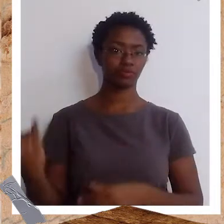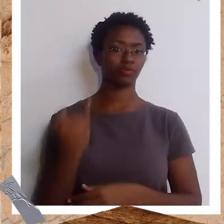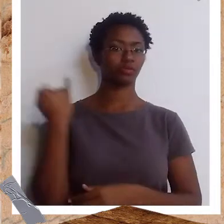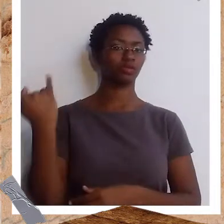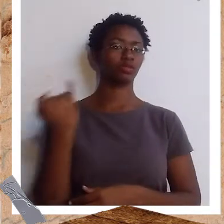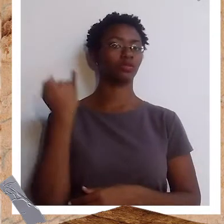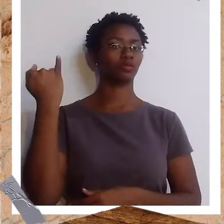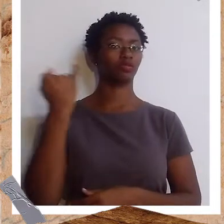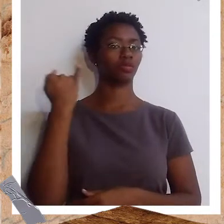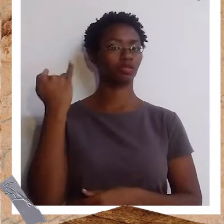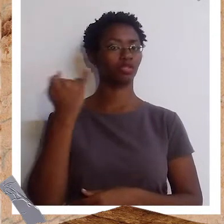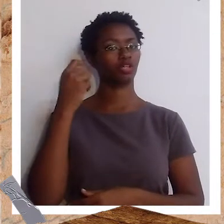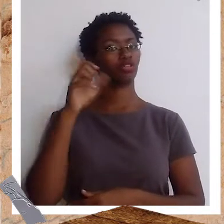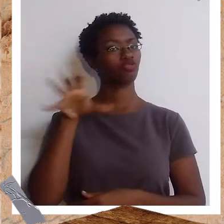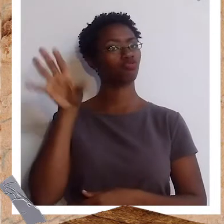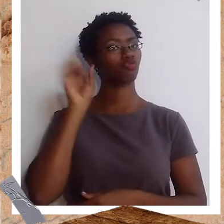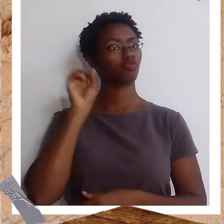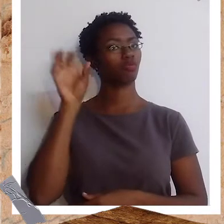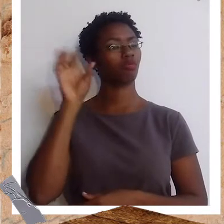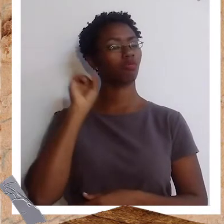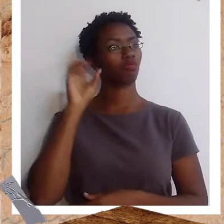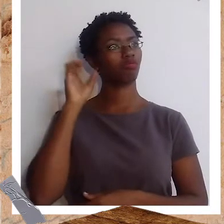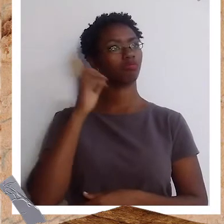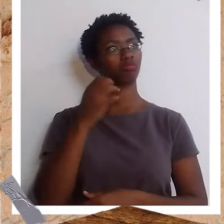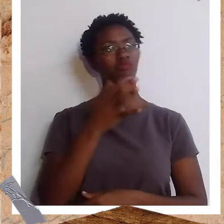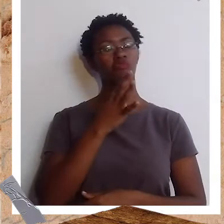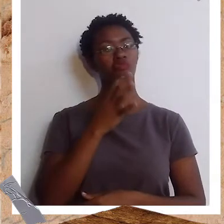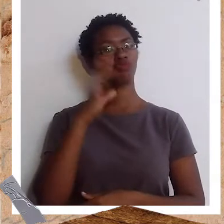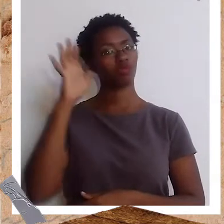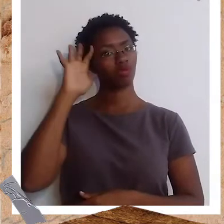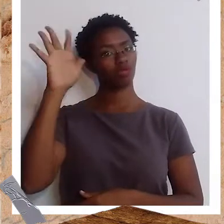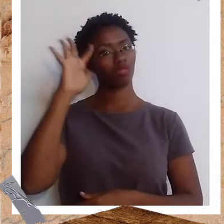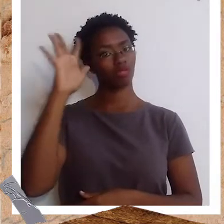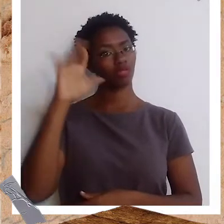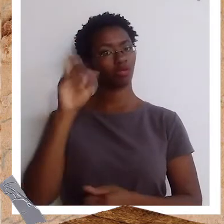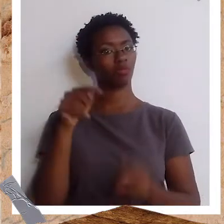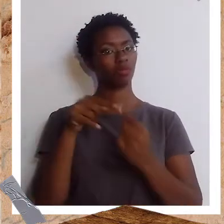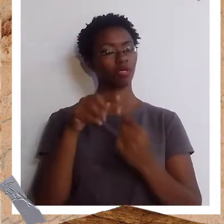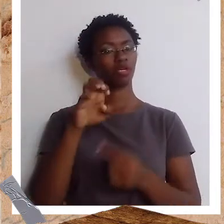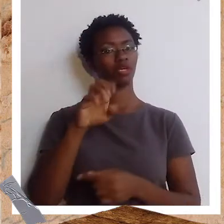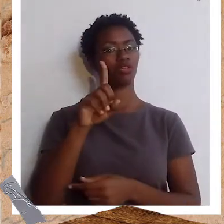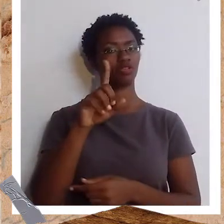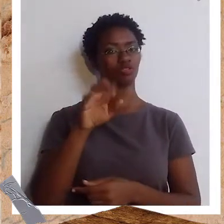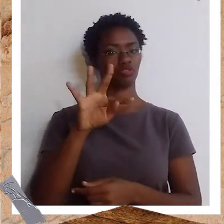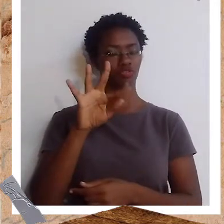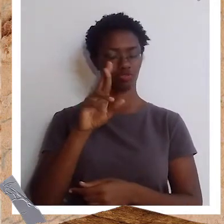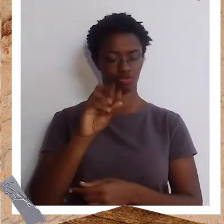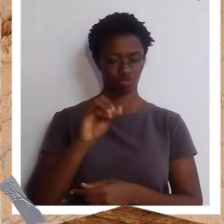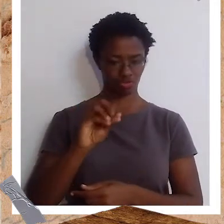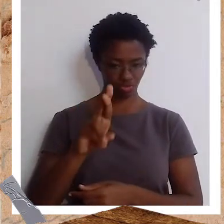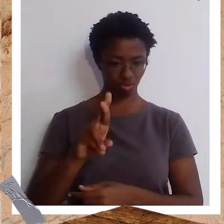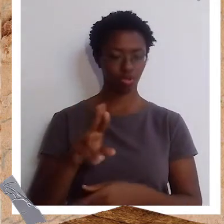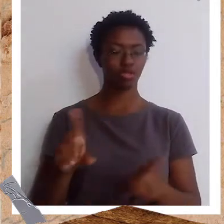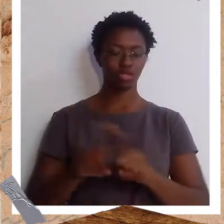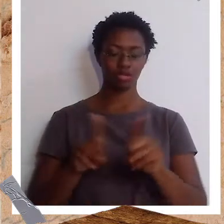ouvir essas reflexões, por exemplo, com relação aos editores, né, e aos